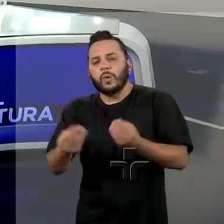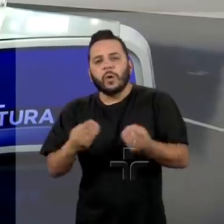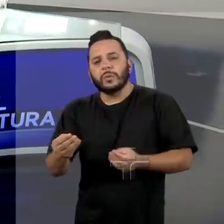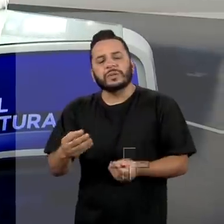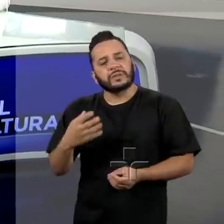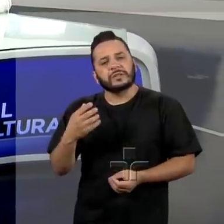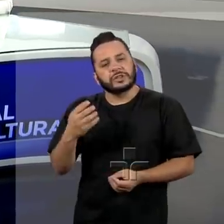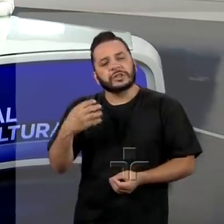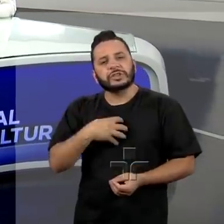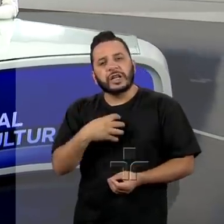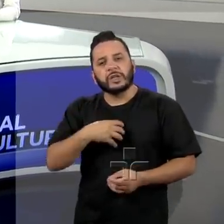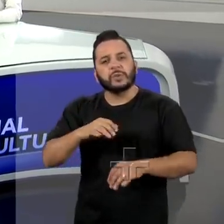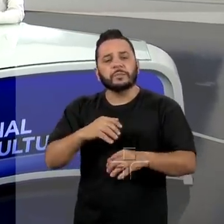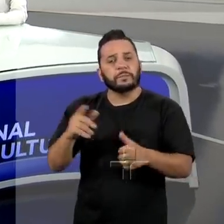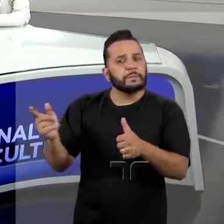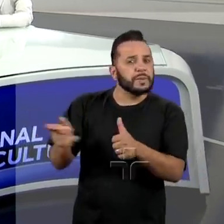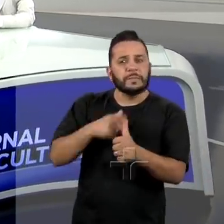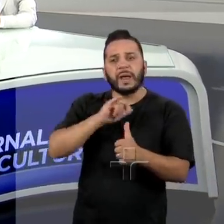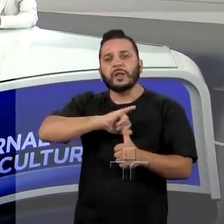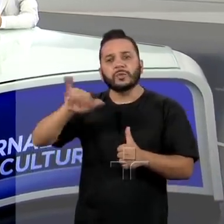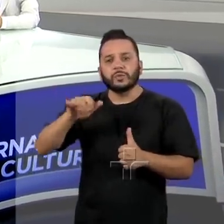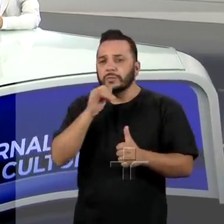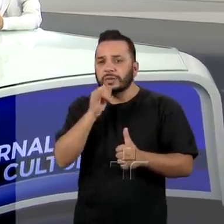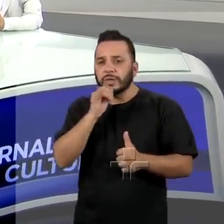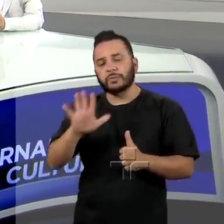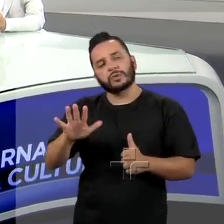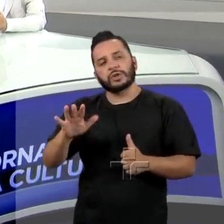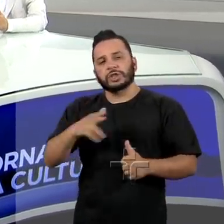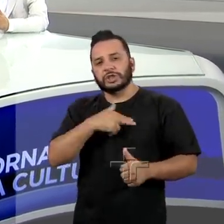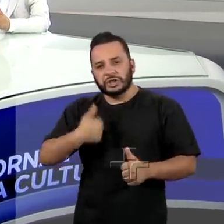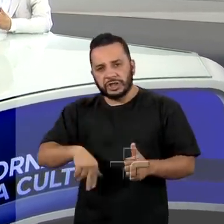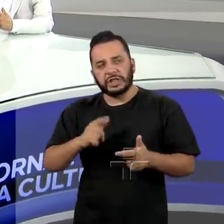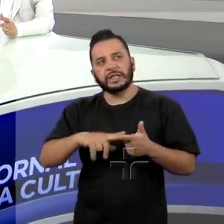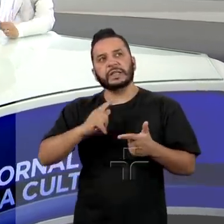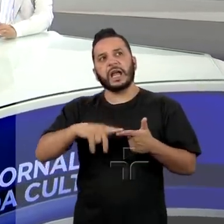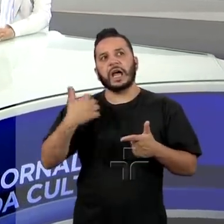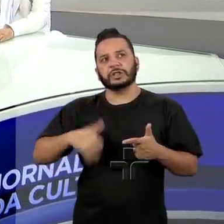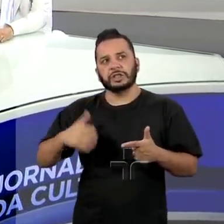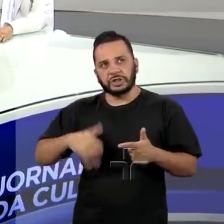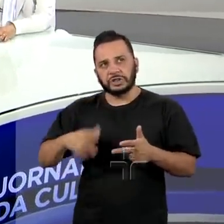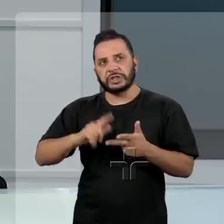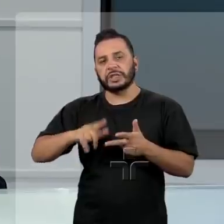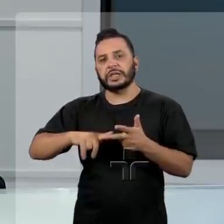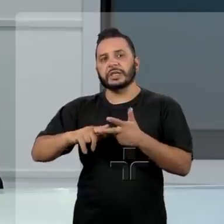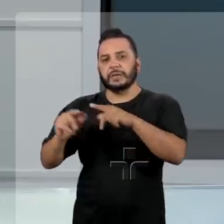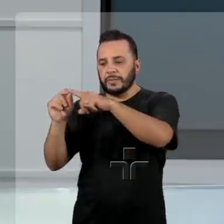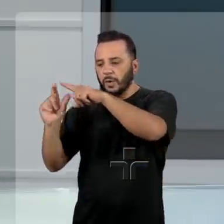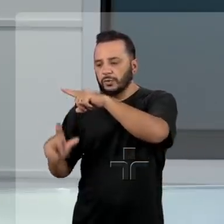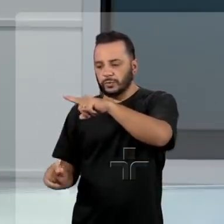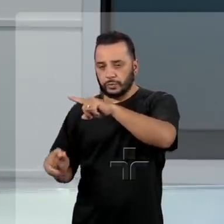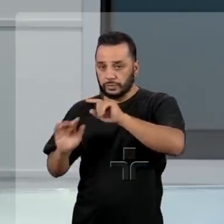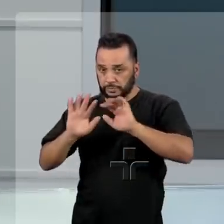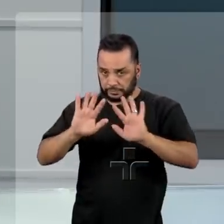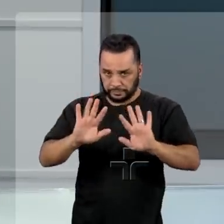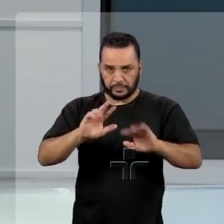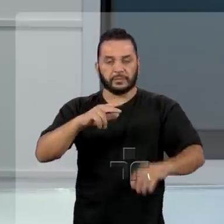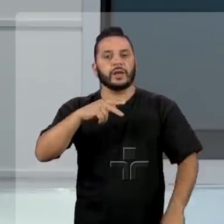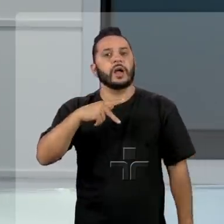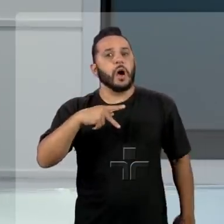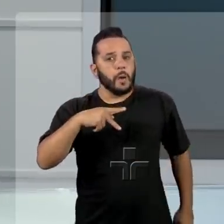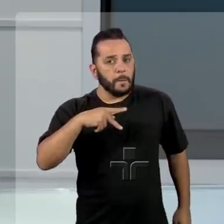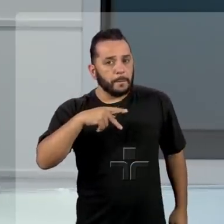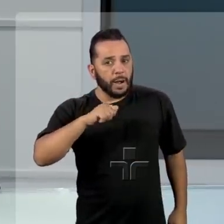esses primeiros anúncios em relação à China, em relação à Argentina, em relação ao Mercosul? Bom, Mercosul, vamos lá. O professor Paulo Guedes é um